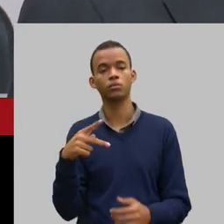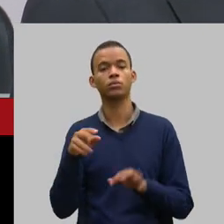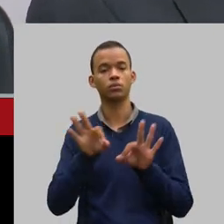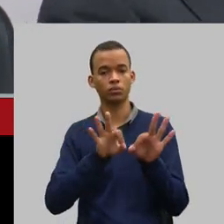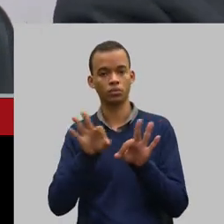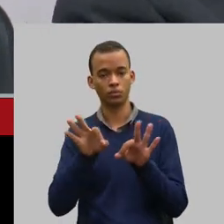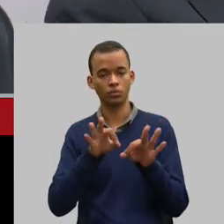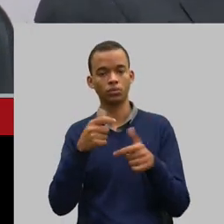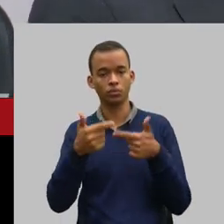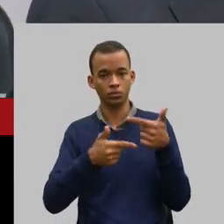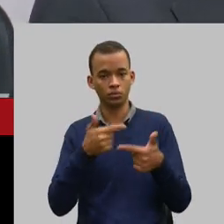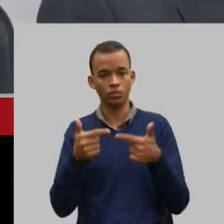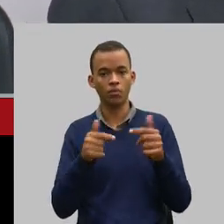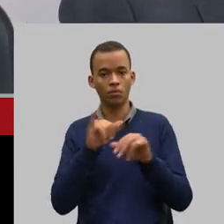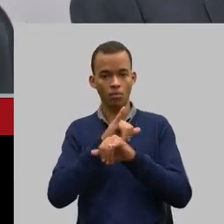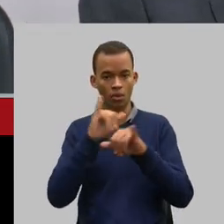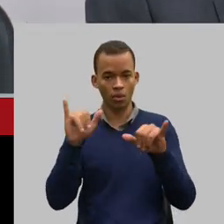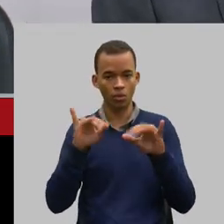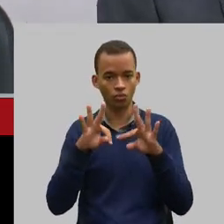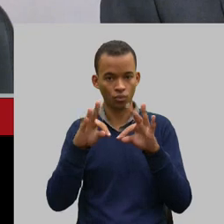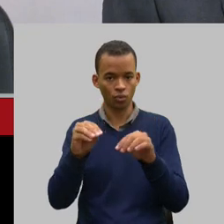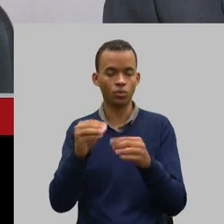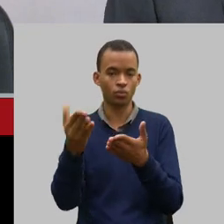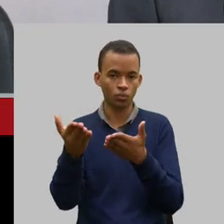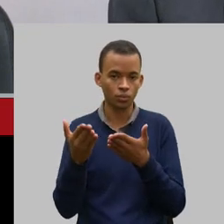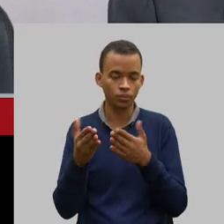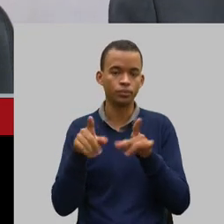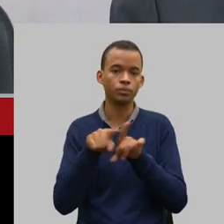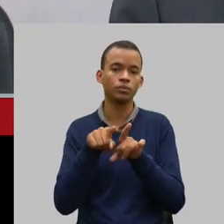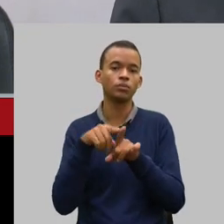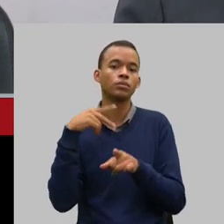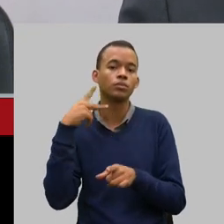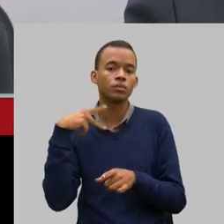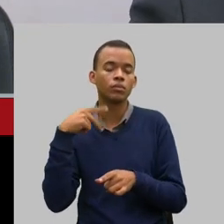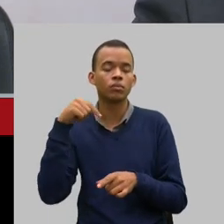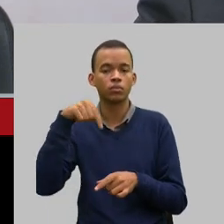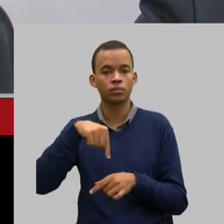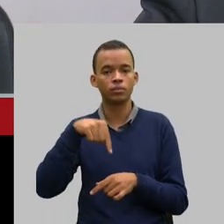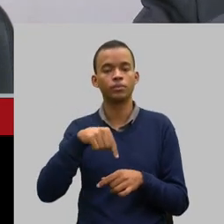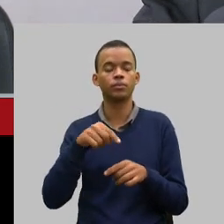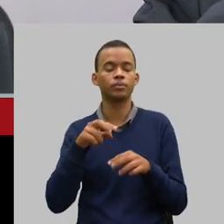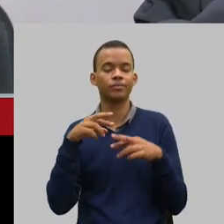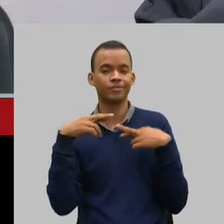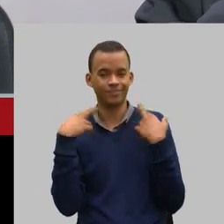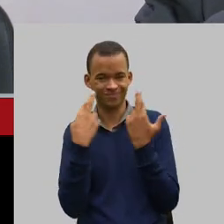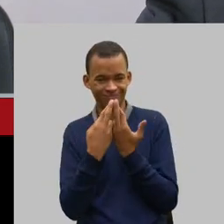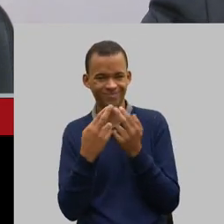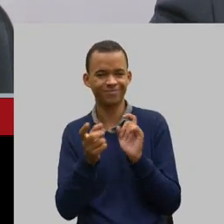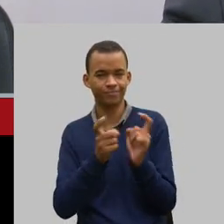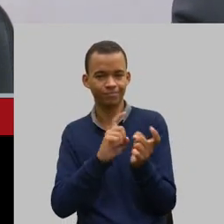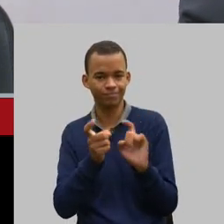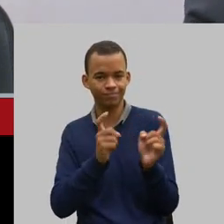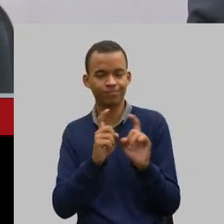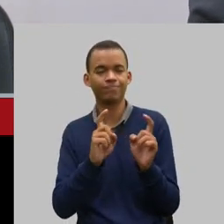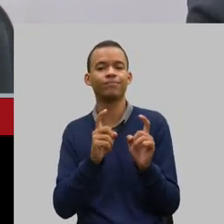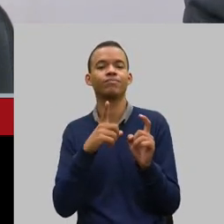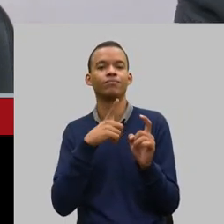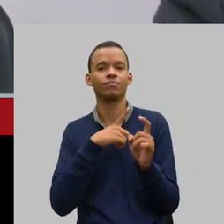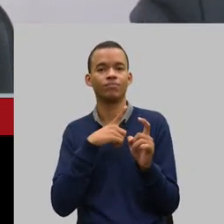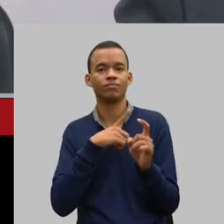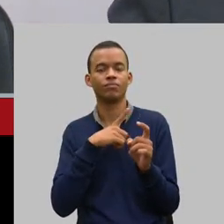parlamentares e convidados que os atos dessa reunião obedecerão as seguintes normas e